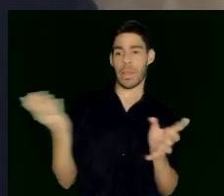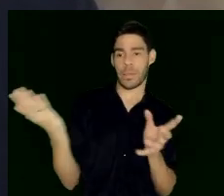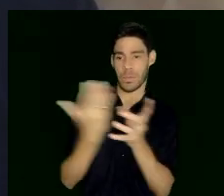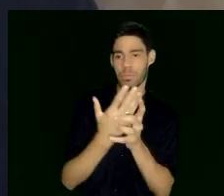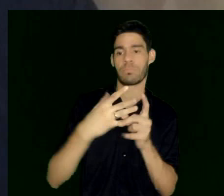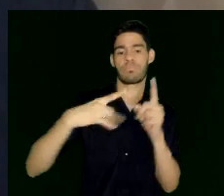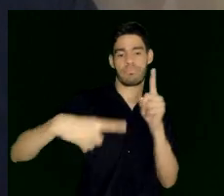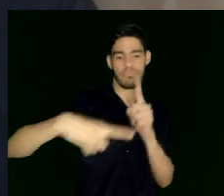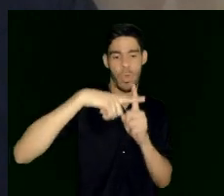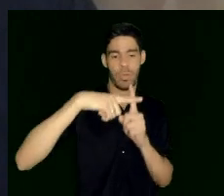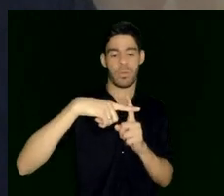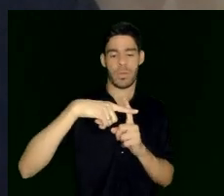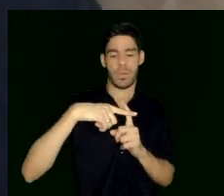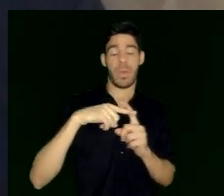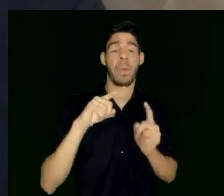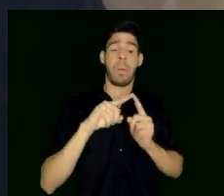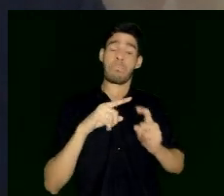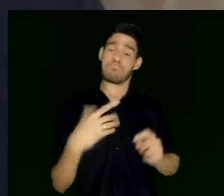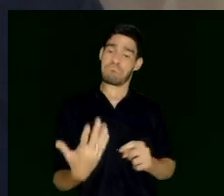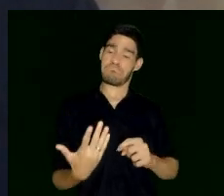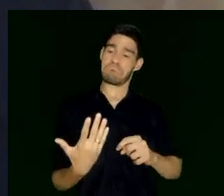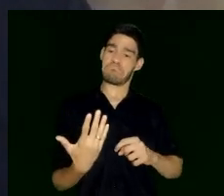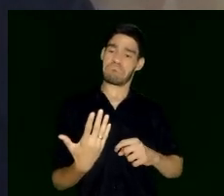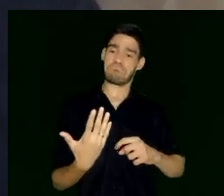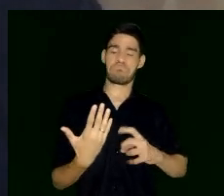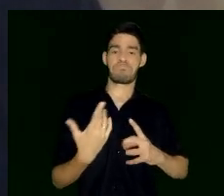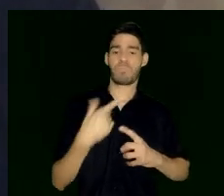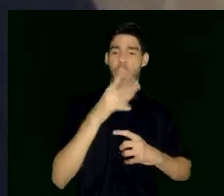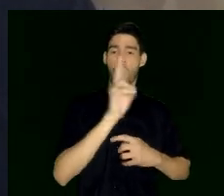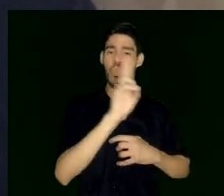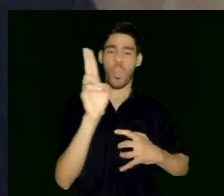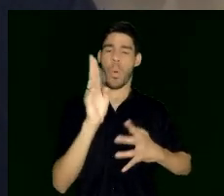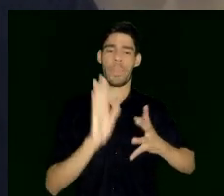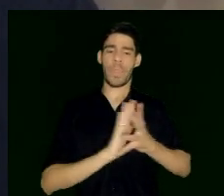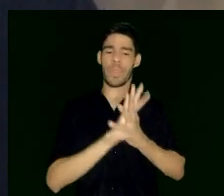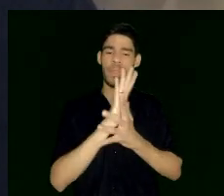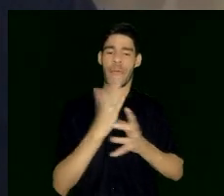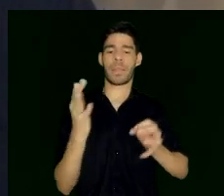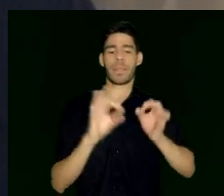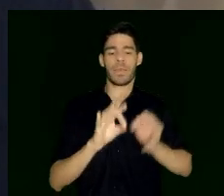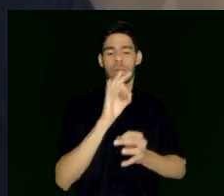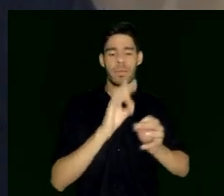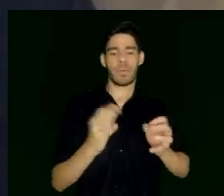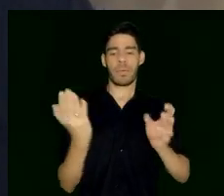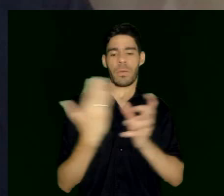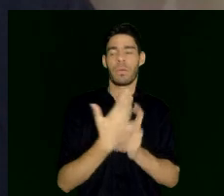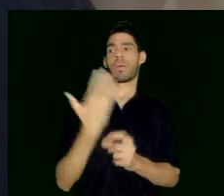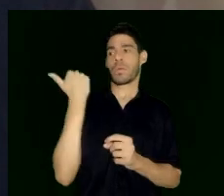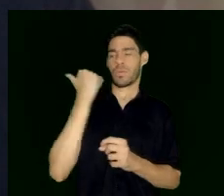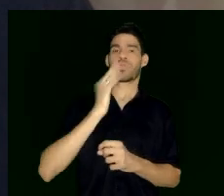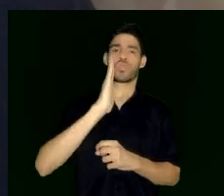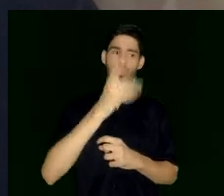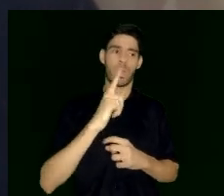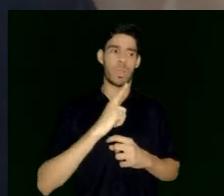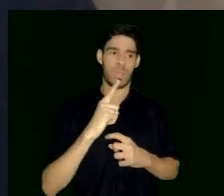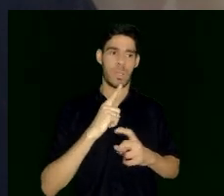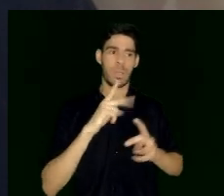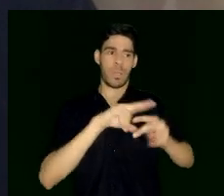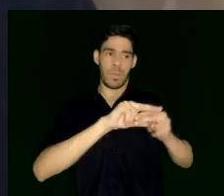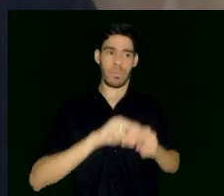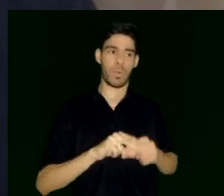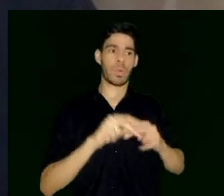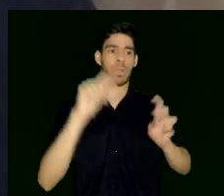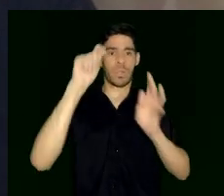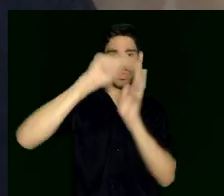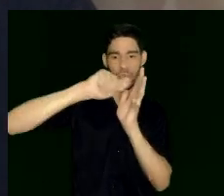obrigações processuais penais positivas, porém não dadas da nomenclatura naqueles julgamentos, mas nós já temos isso. E essa foi uma das